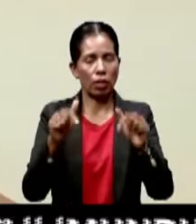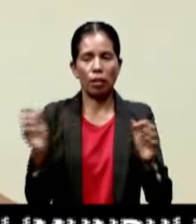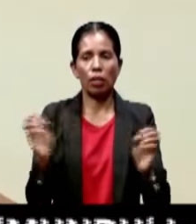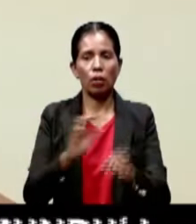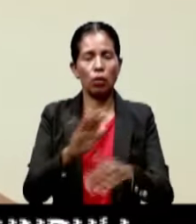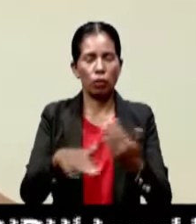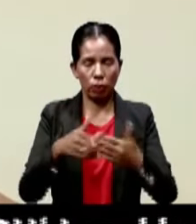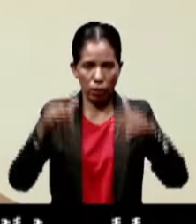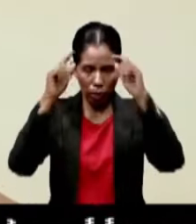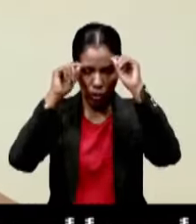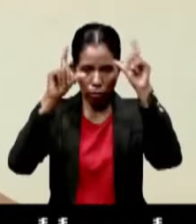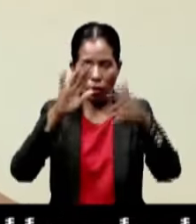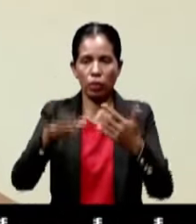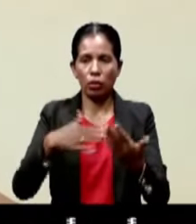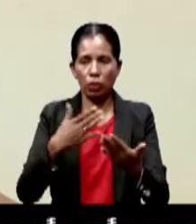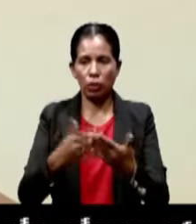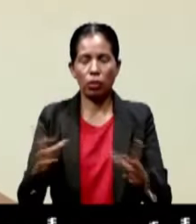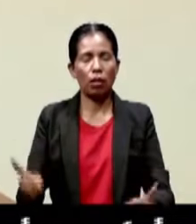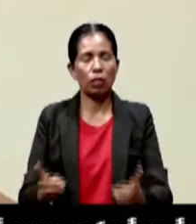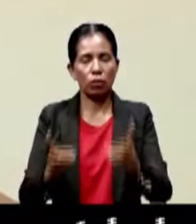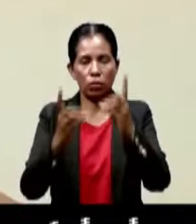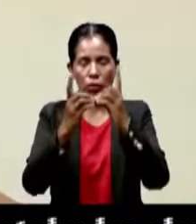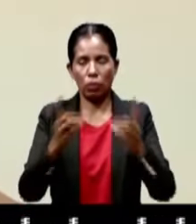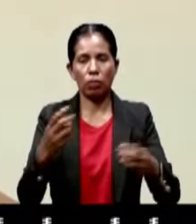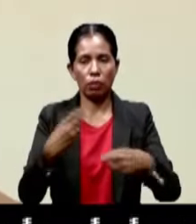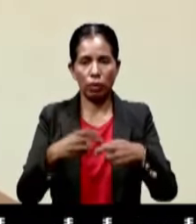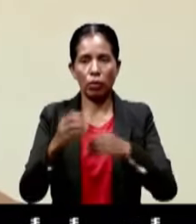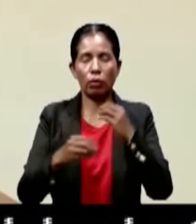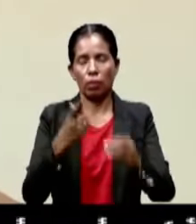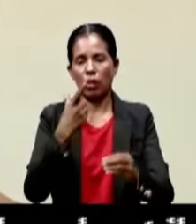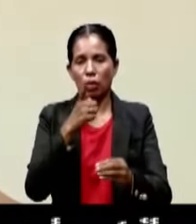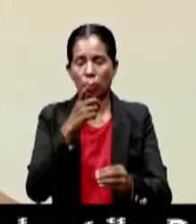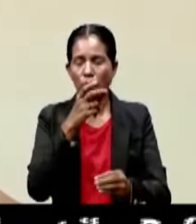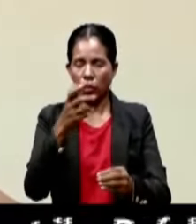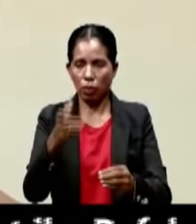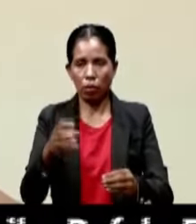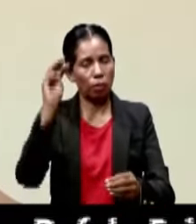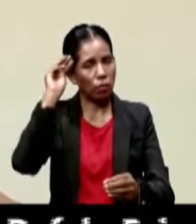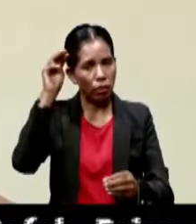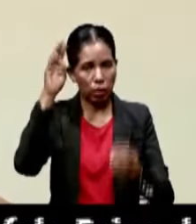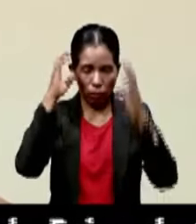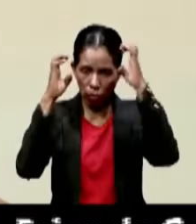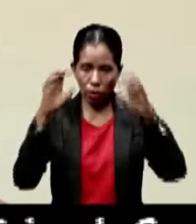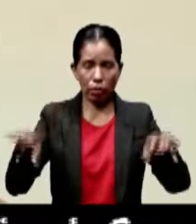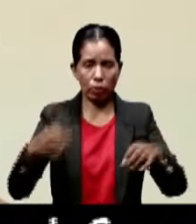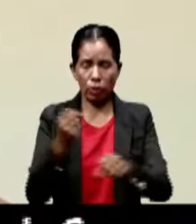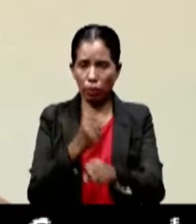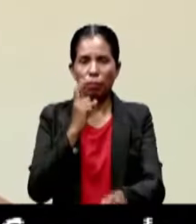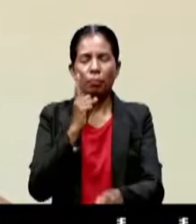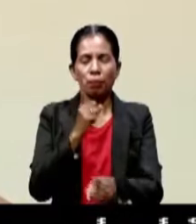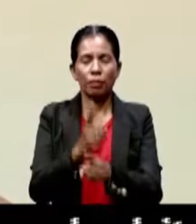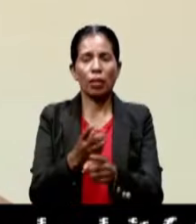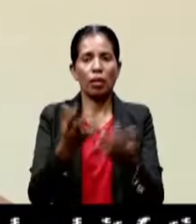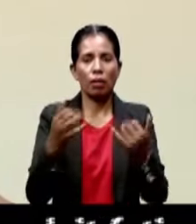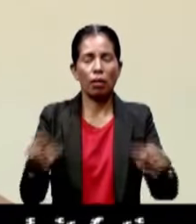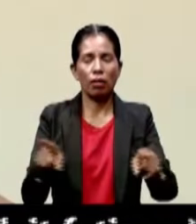quase territorio la rantoma enfrenta ilo ne anai nema ministerio de educação serviço ma casta e vez agora